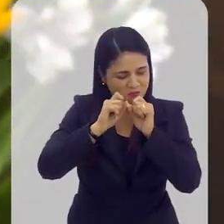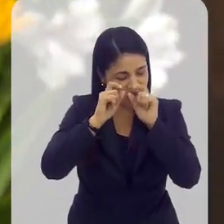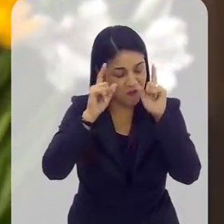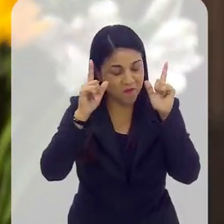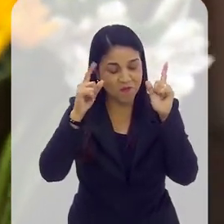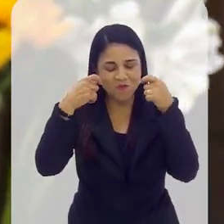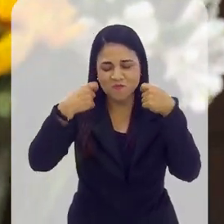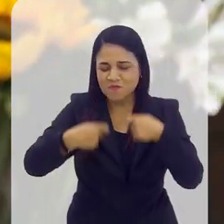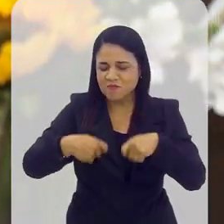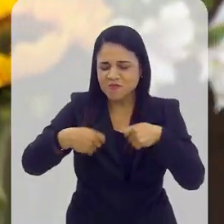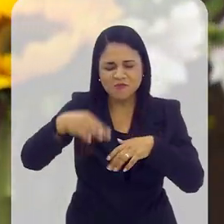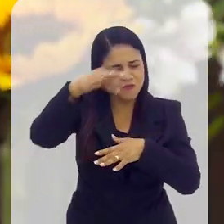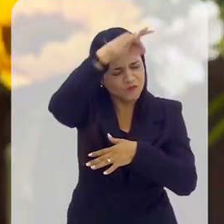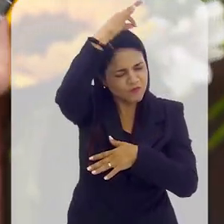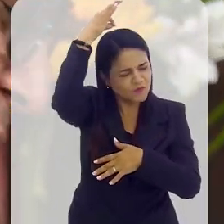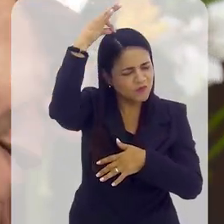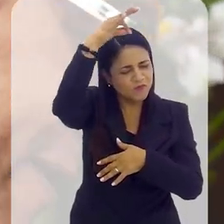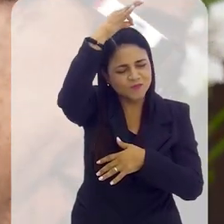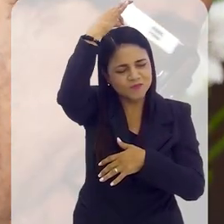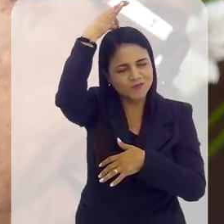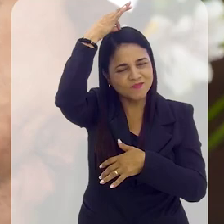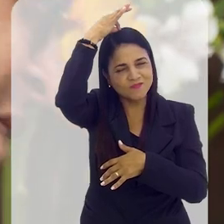Espírito Santo,